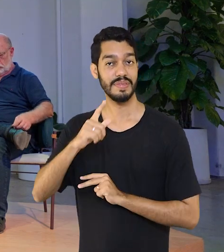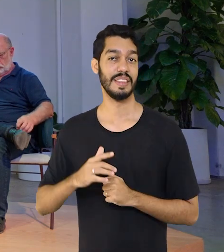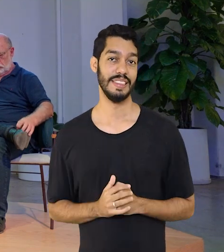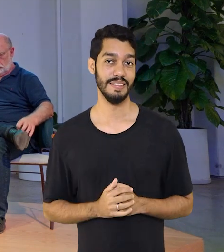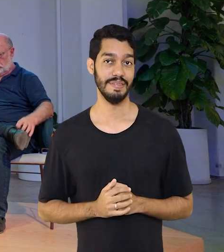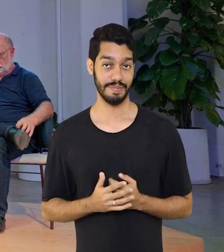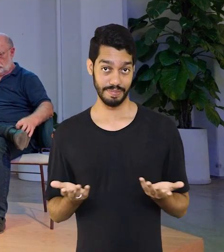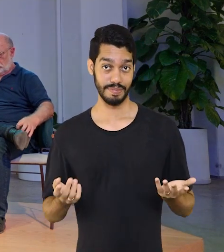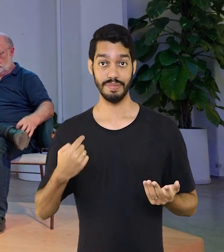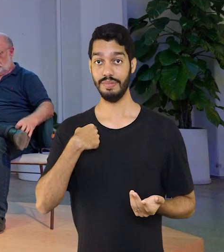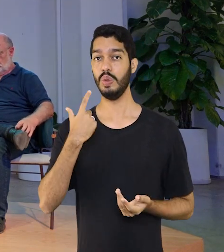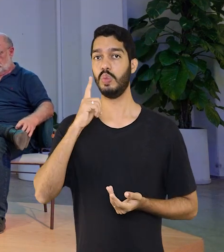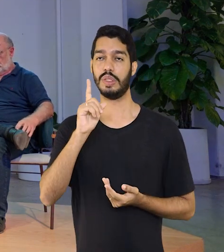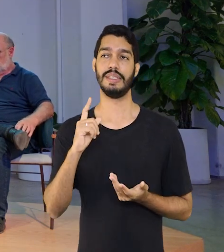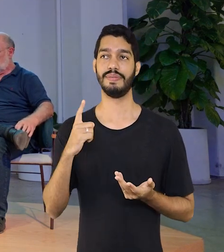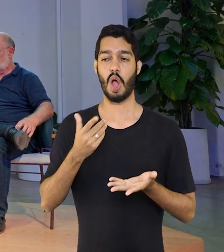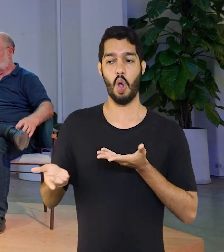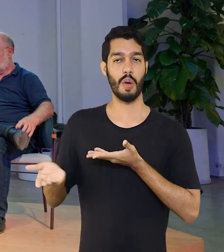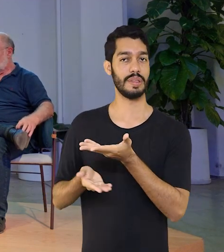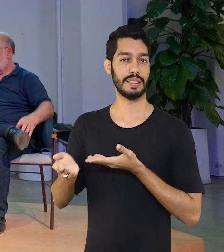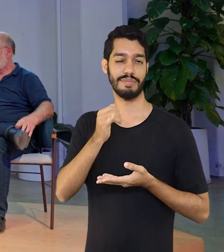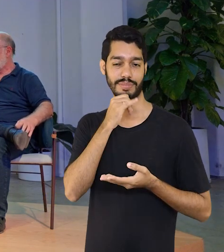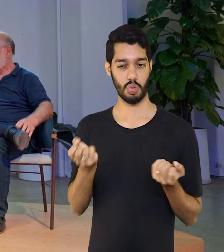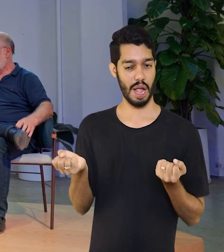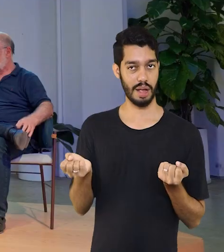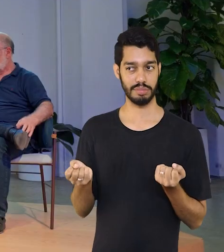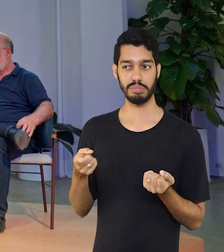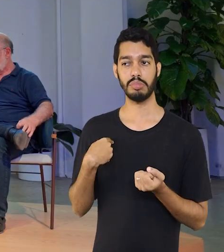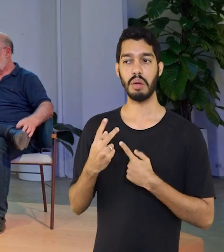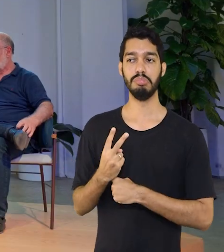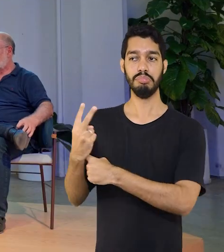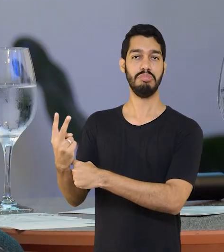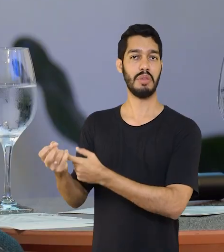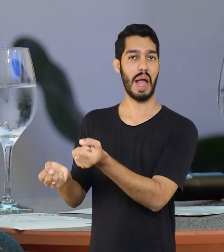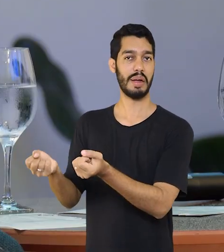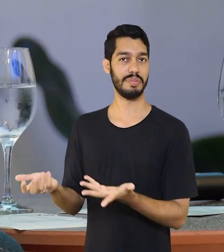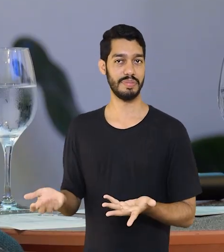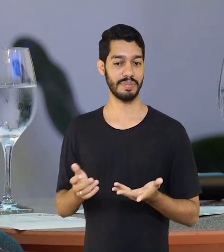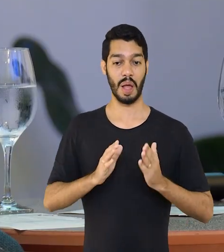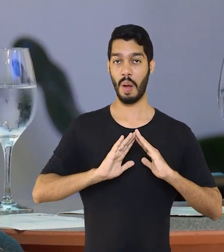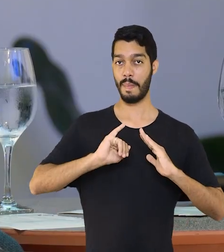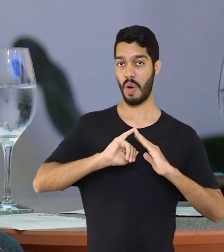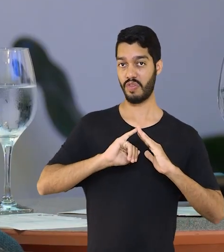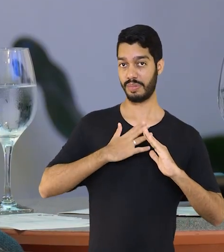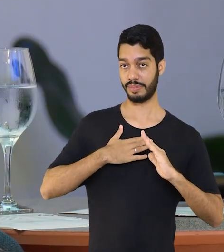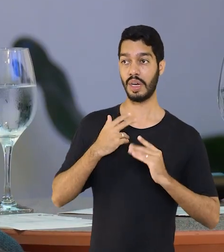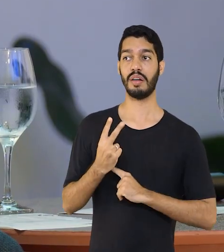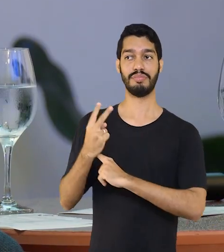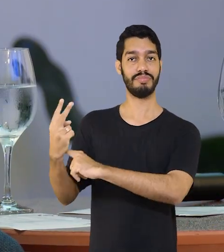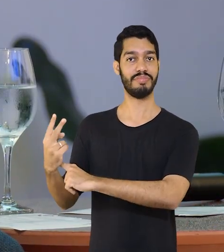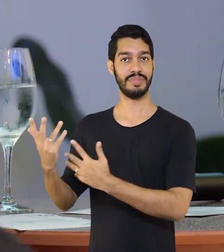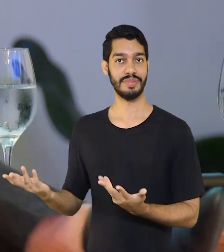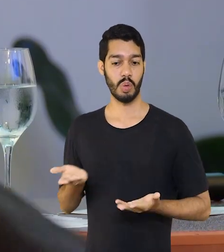consegue compartilhar, seja um carro, seja um imóvel, seja um serviço, né? Então, tudo isso você